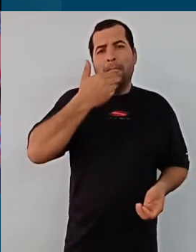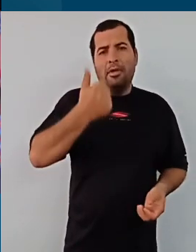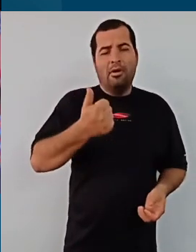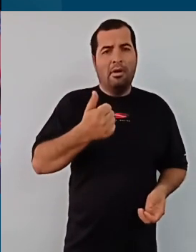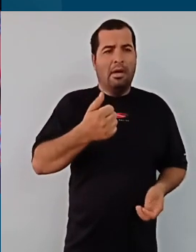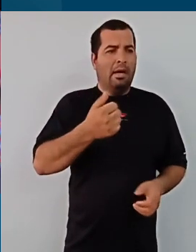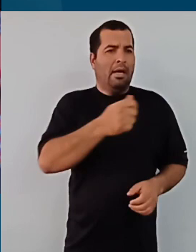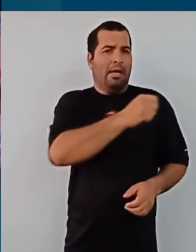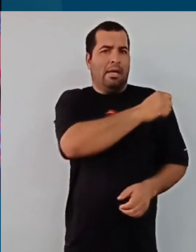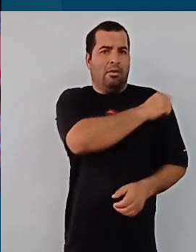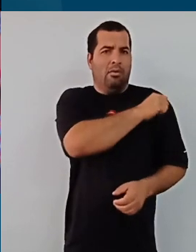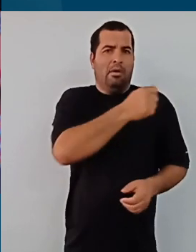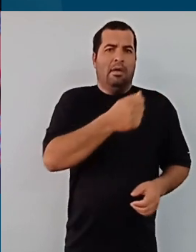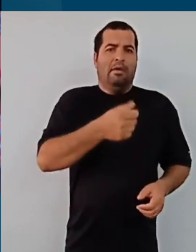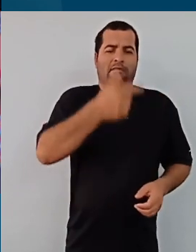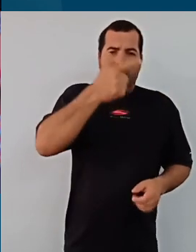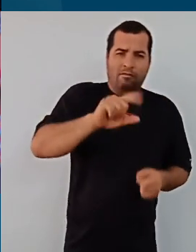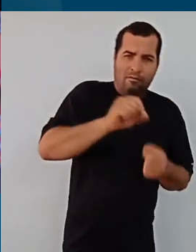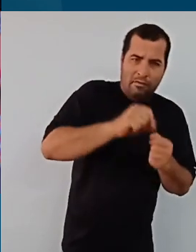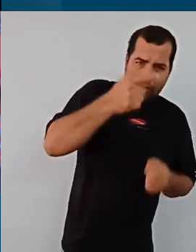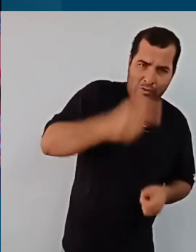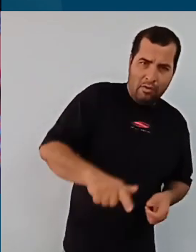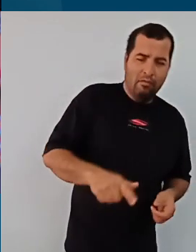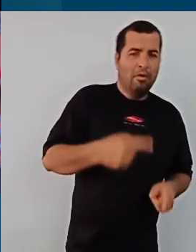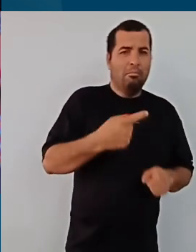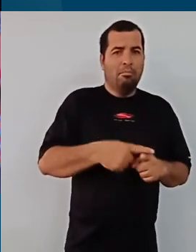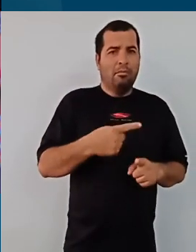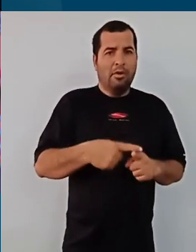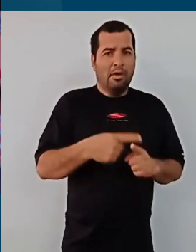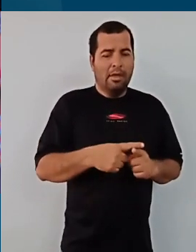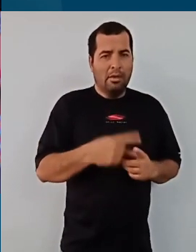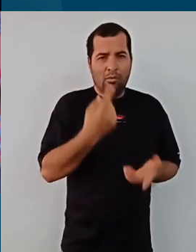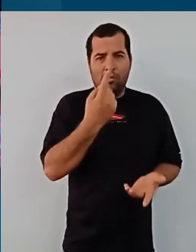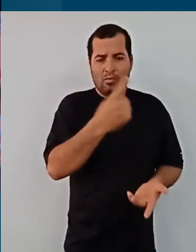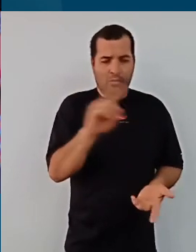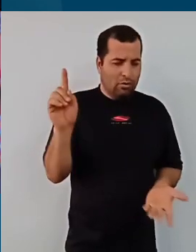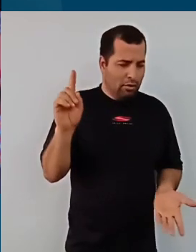esses alunos, já que esses últimos...